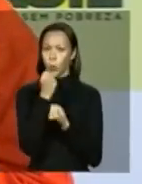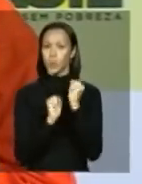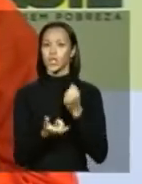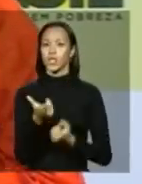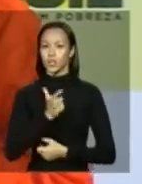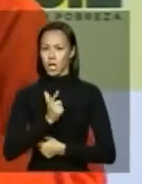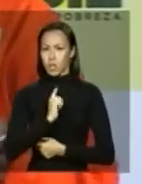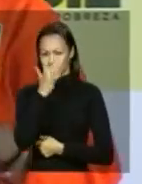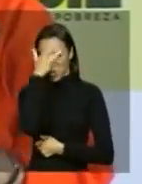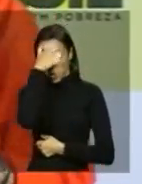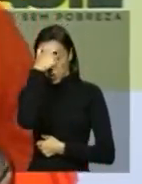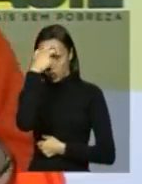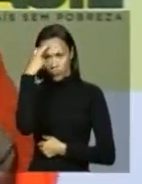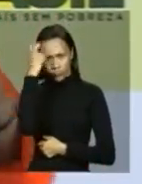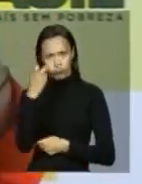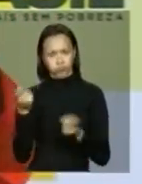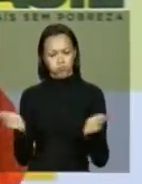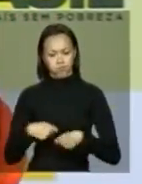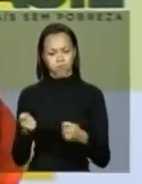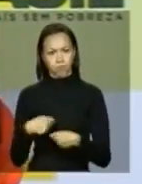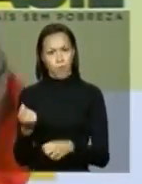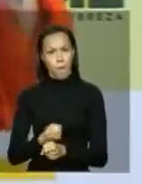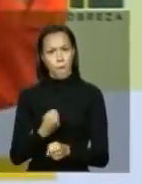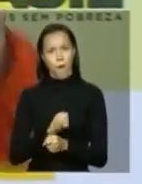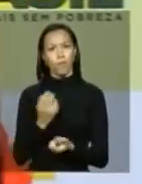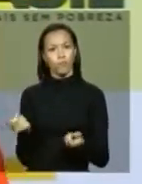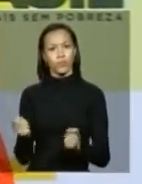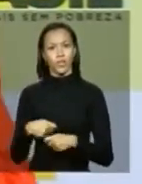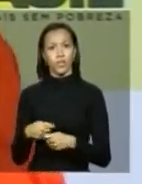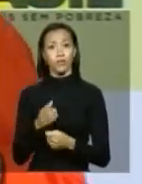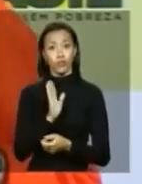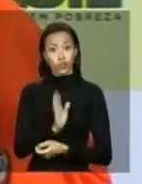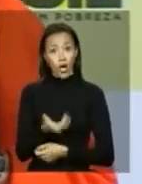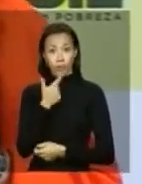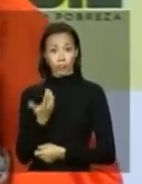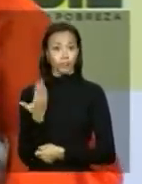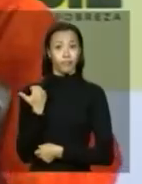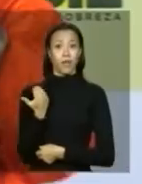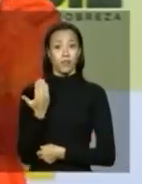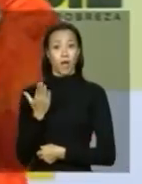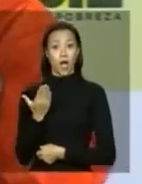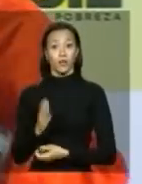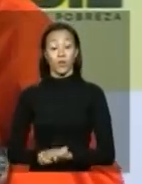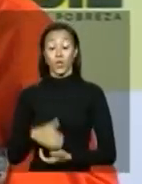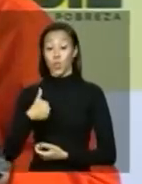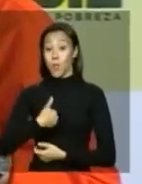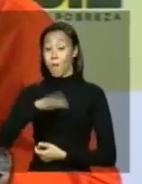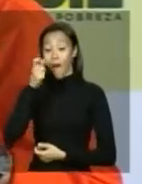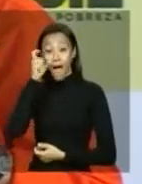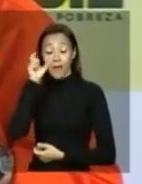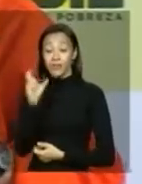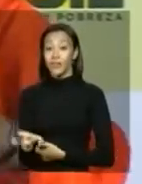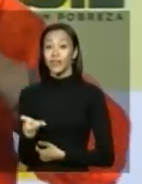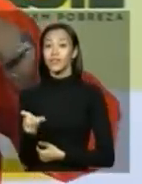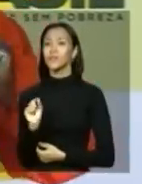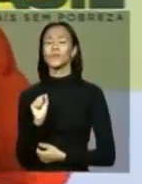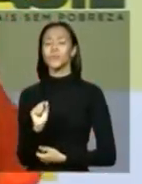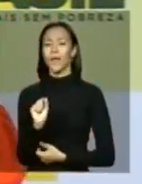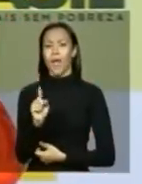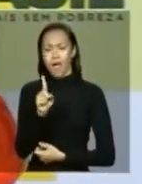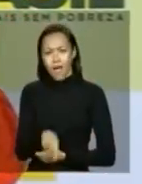grande capacidade e já que tínhamos construído no passado. Que o mais interessante,